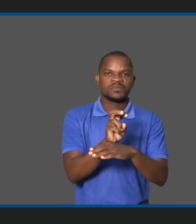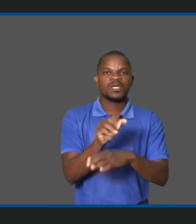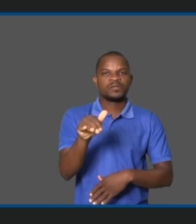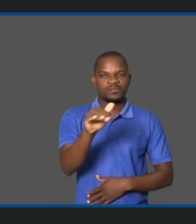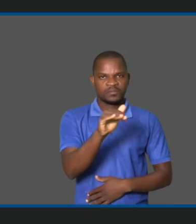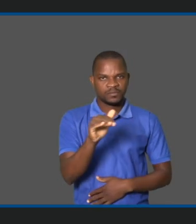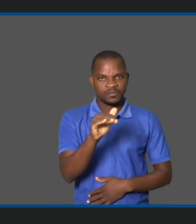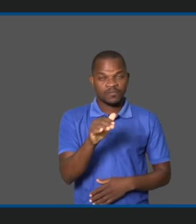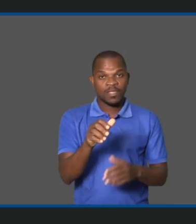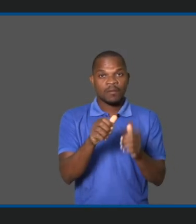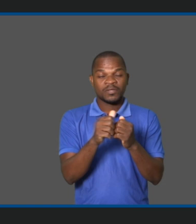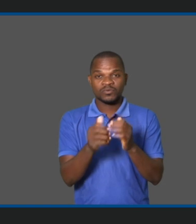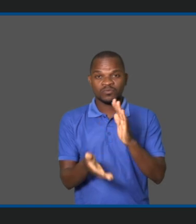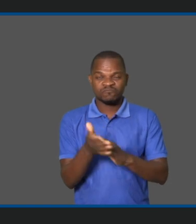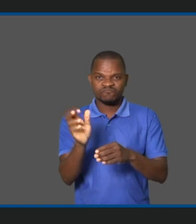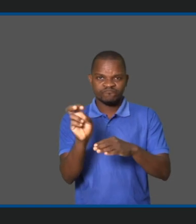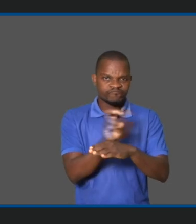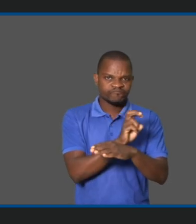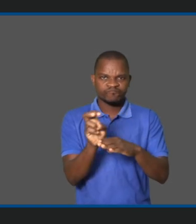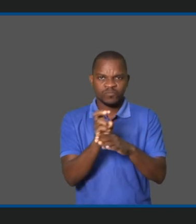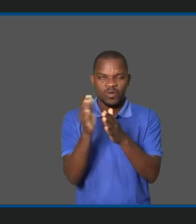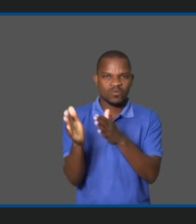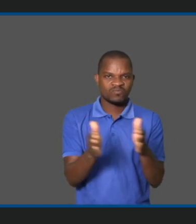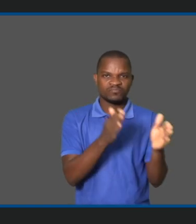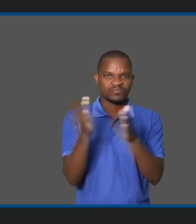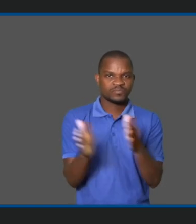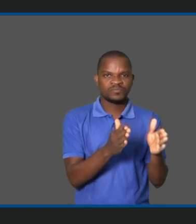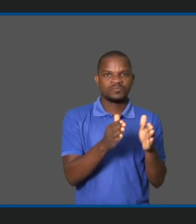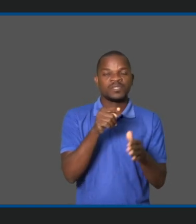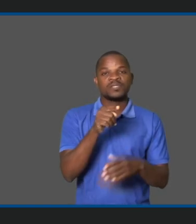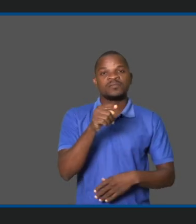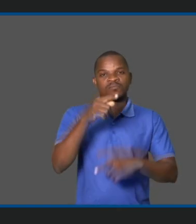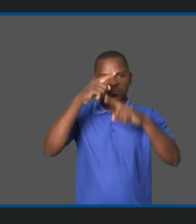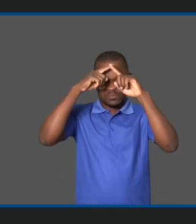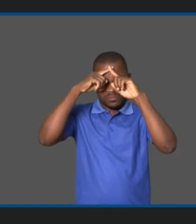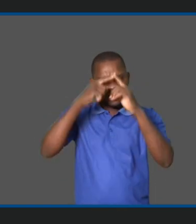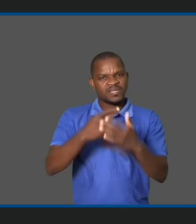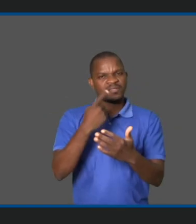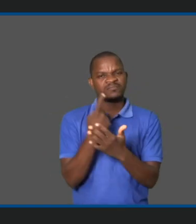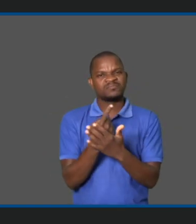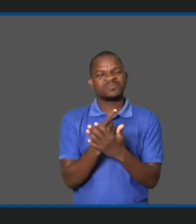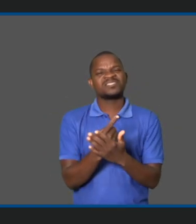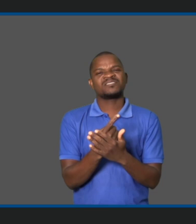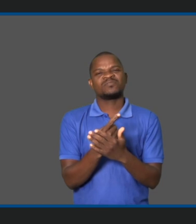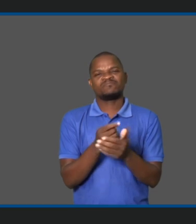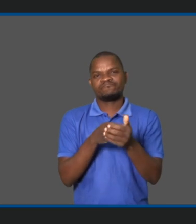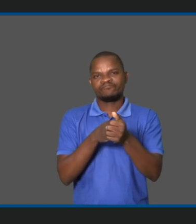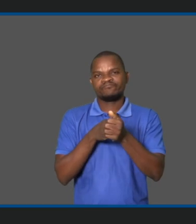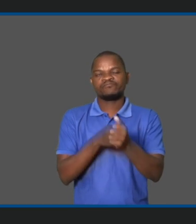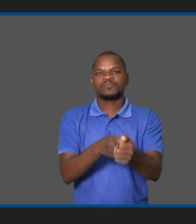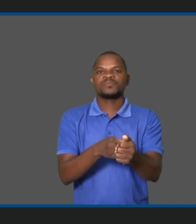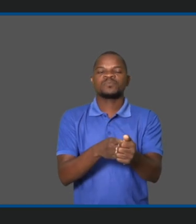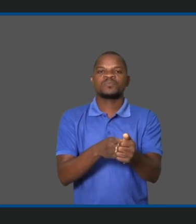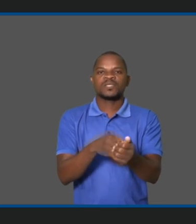pública, a polícia deve agir estritamente no respeito dos direitos e